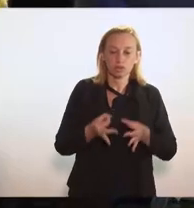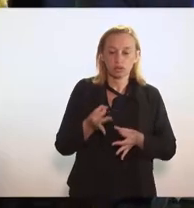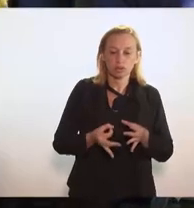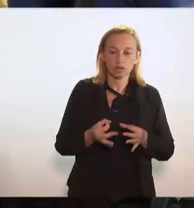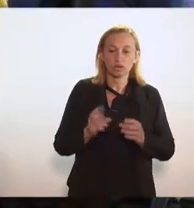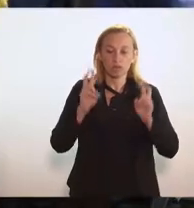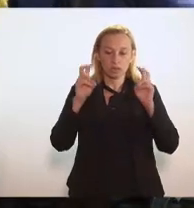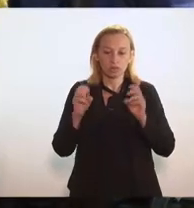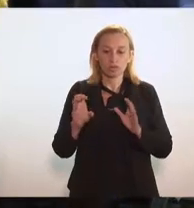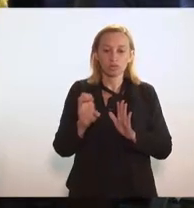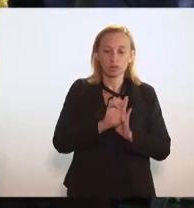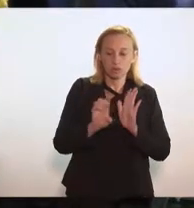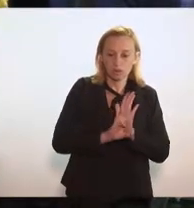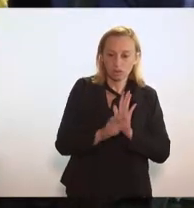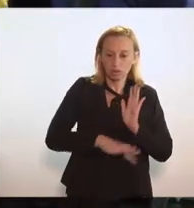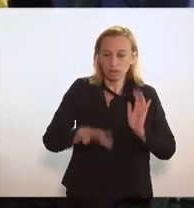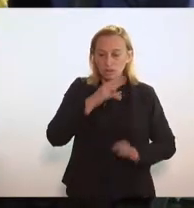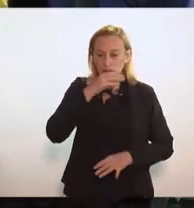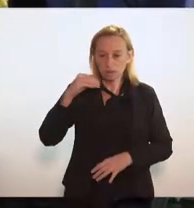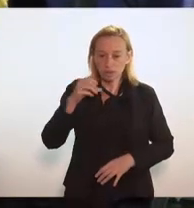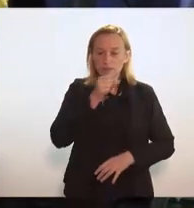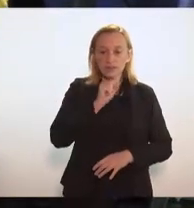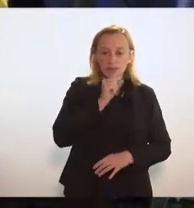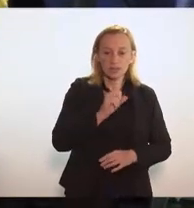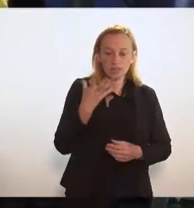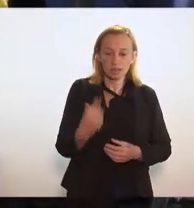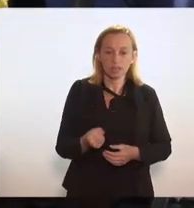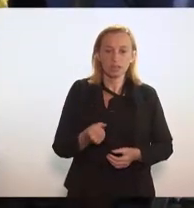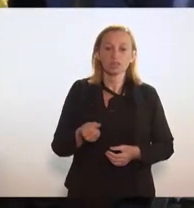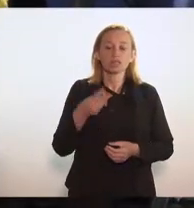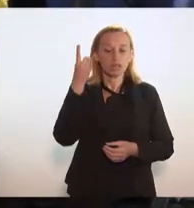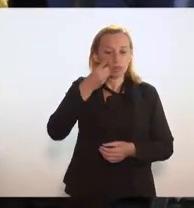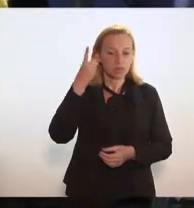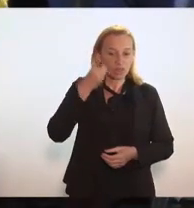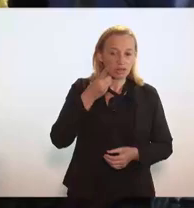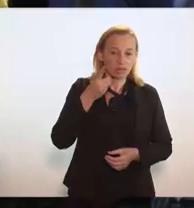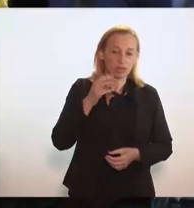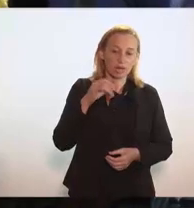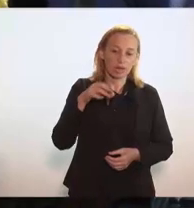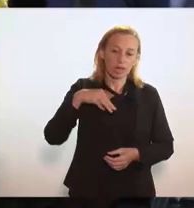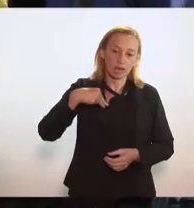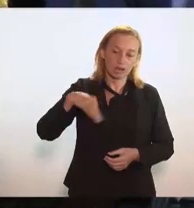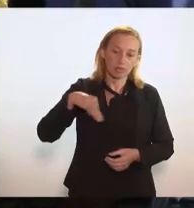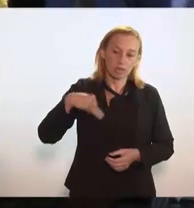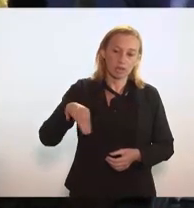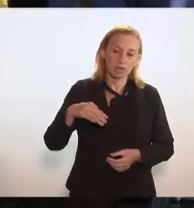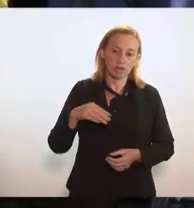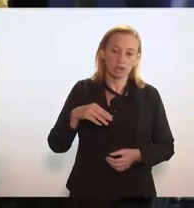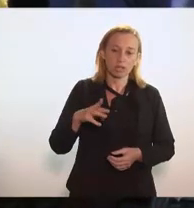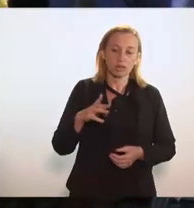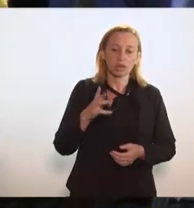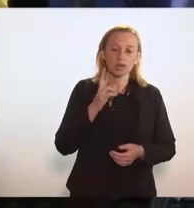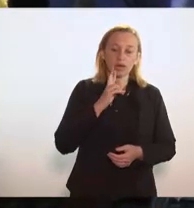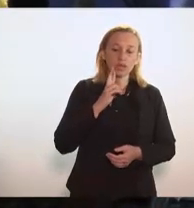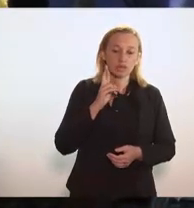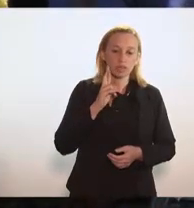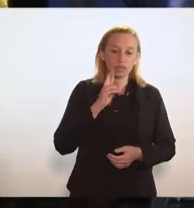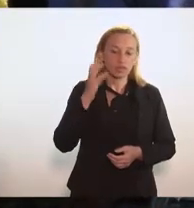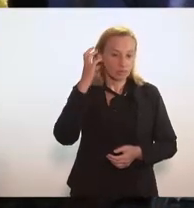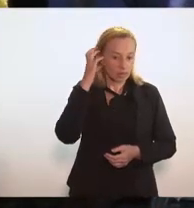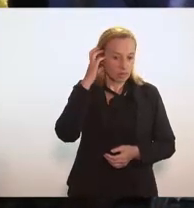Assunto da Criança e Adolescente, do Idoso, favorável. Relatores, deputado Carlos Mink e Rosane Félix. Pedindo de parecer da Comissão de